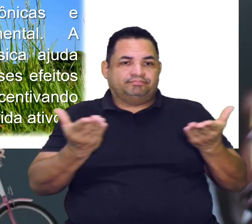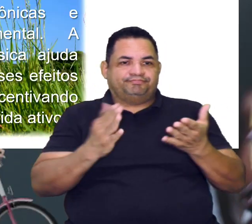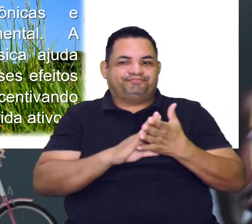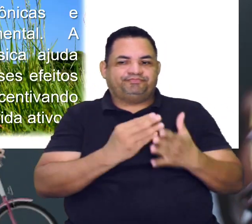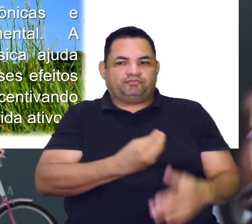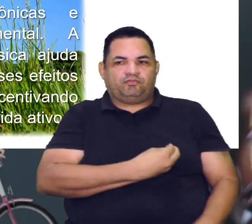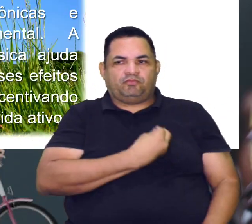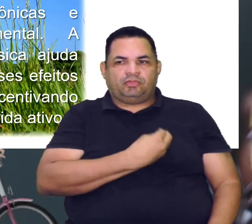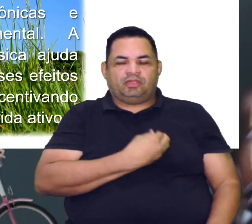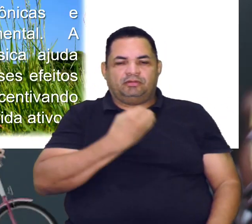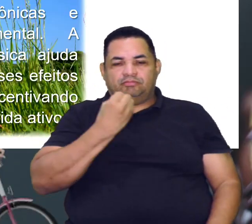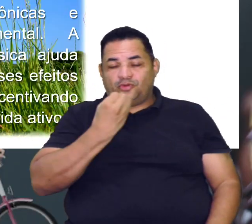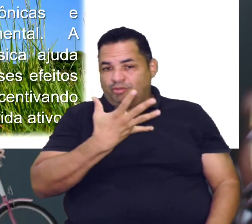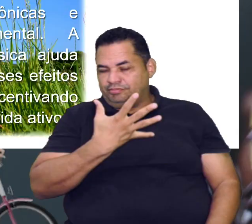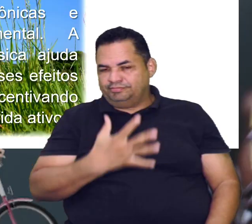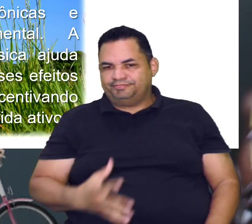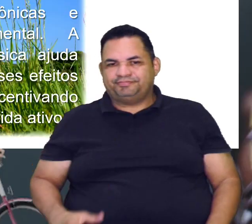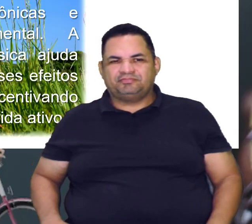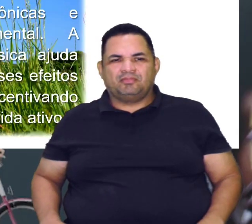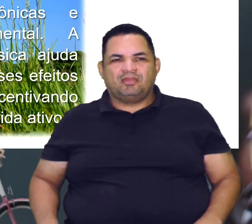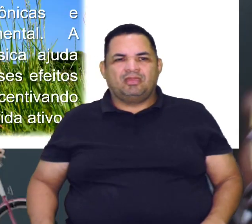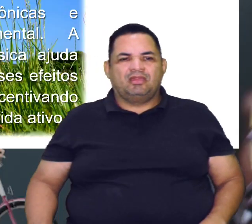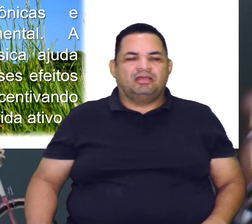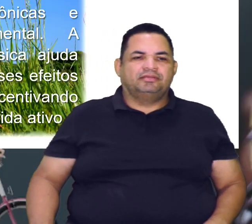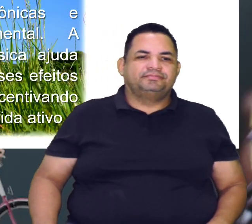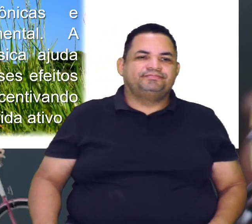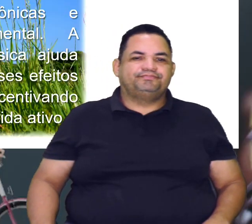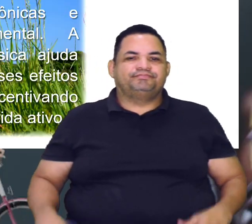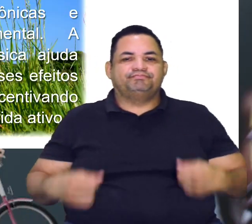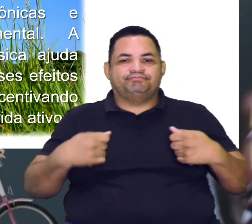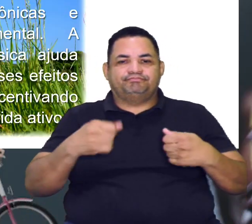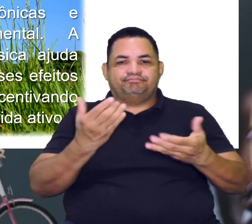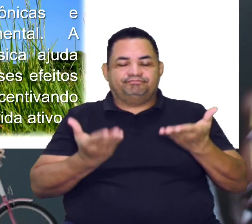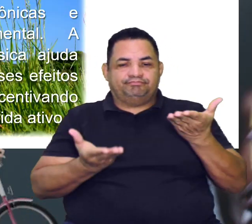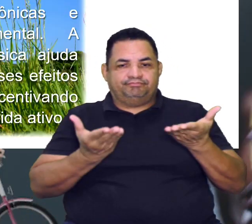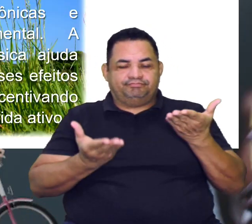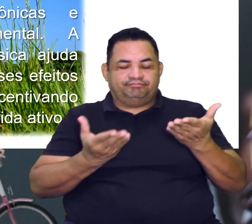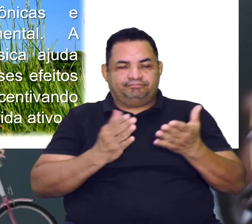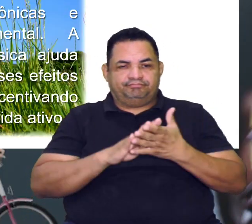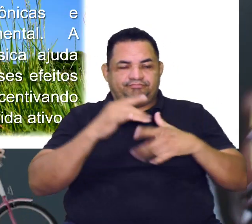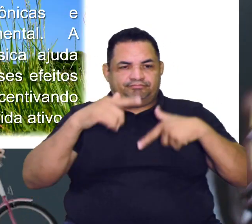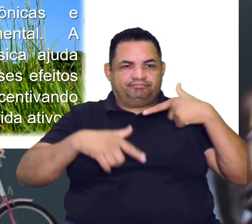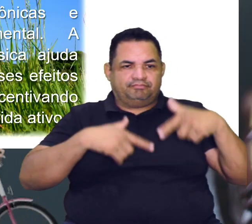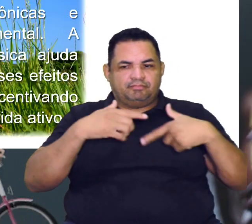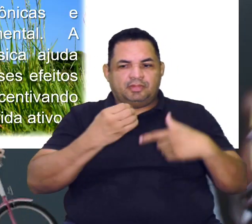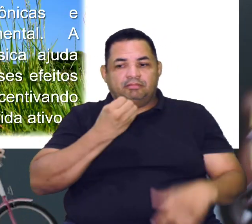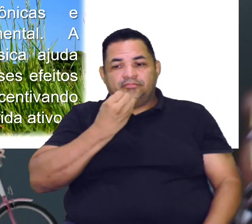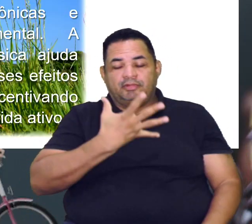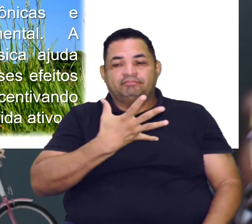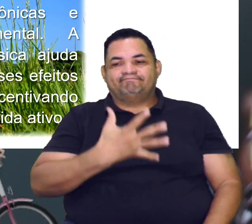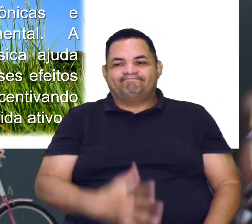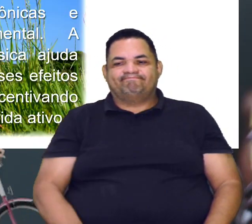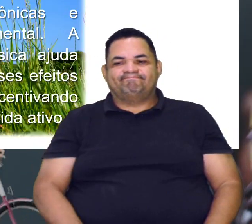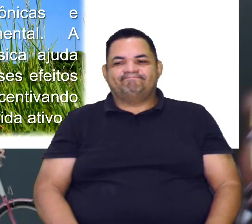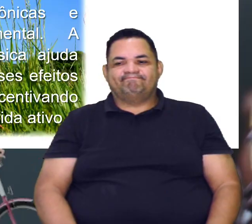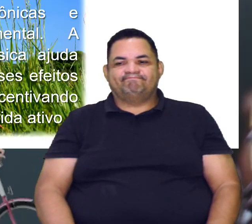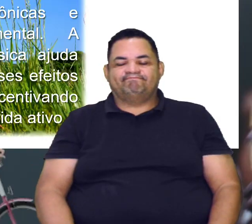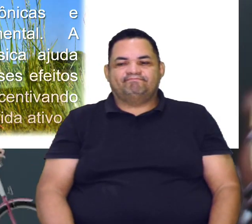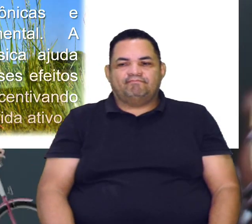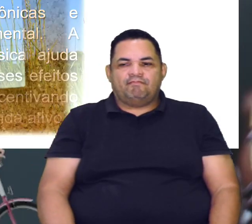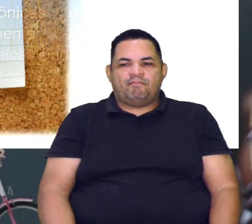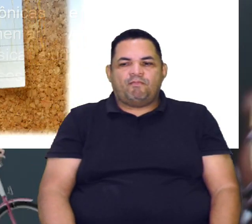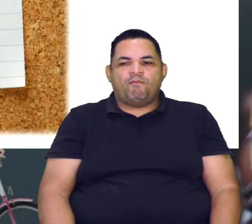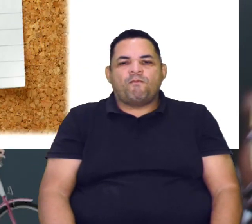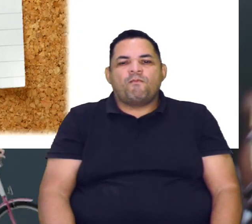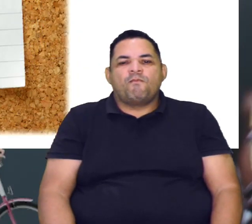está vivendo. Tudo bem? Então a gente também precisa de equilíbrio na questão do trabalho. Tudo bem? Isso,